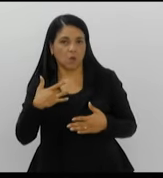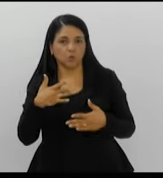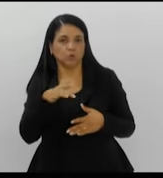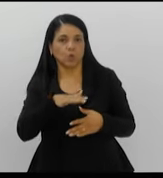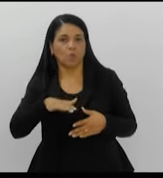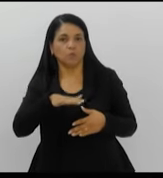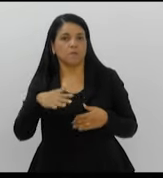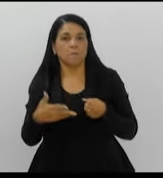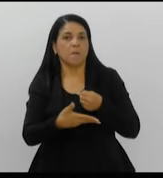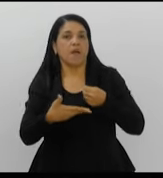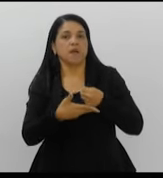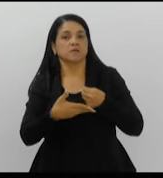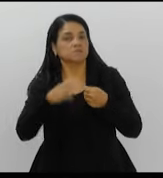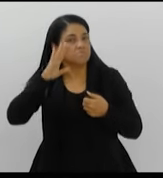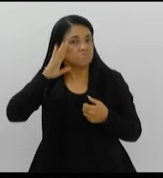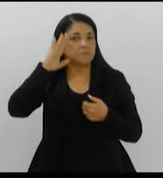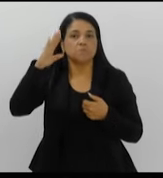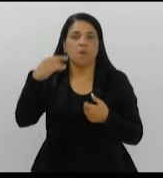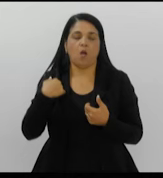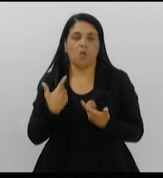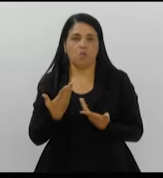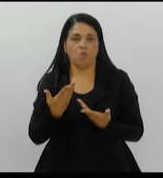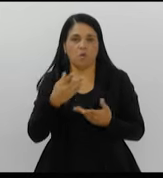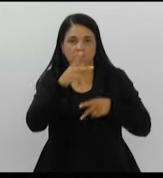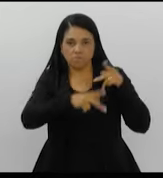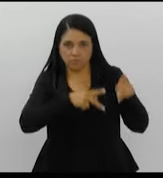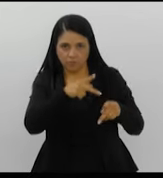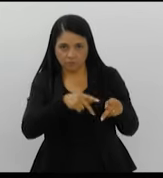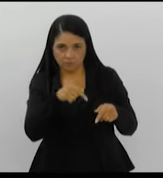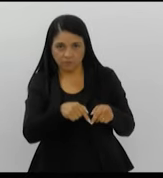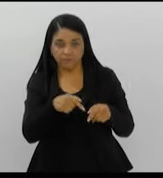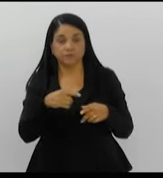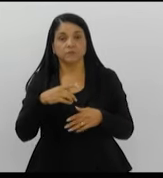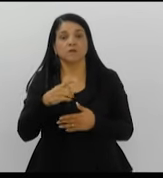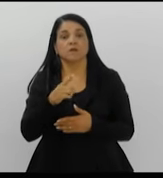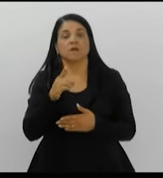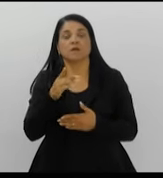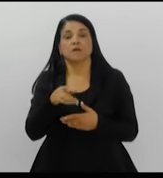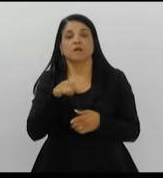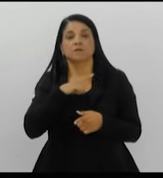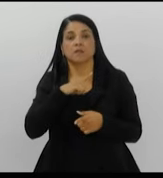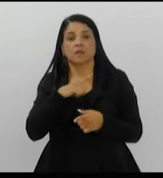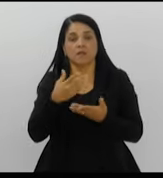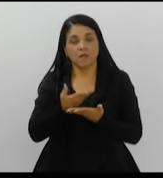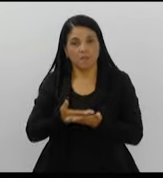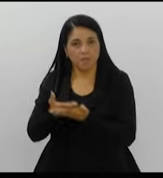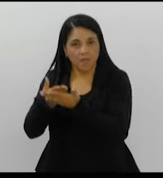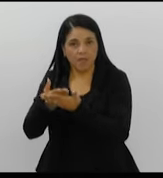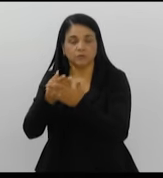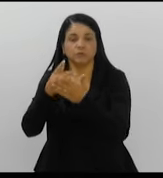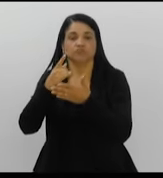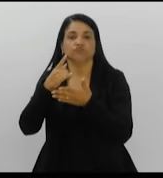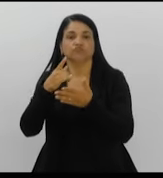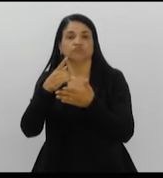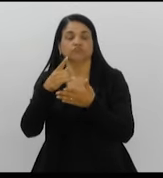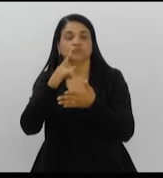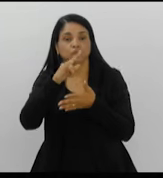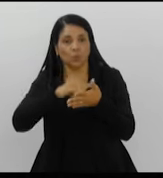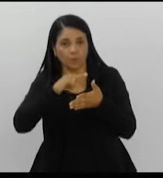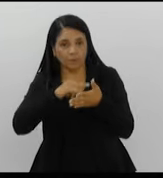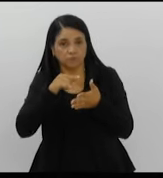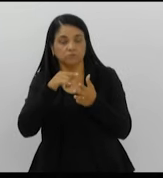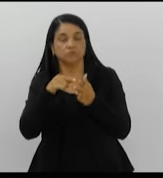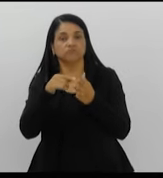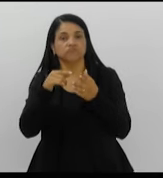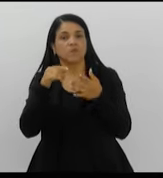população. Inclusive, o requerimento de informação 01/2024, encaminhado à mesa diretora, requer